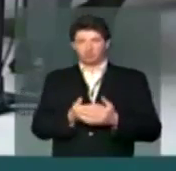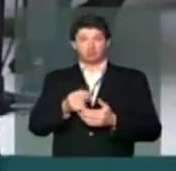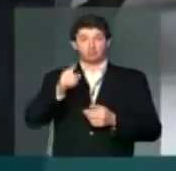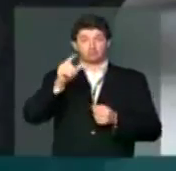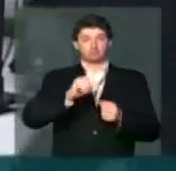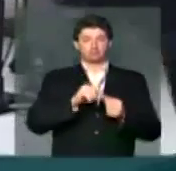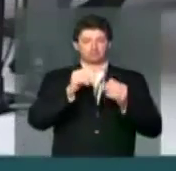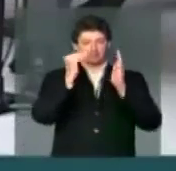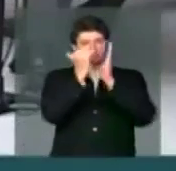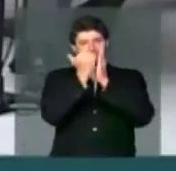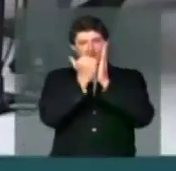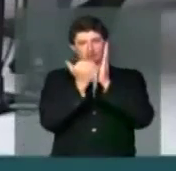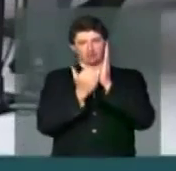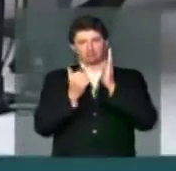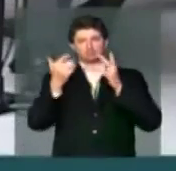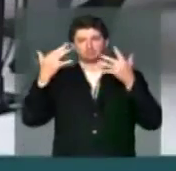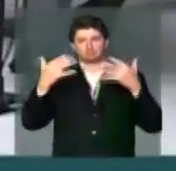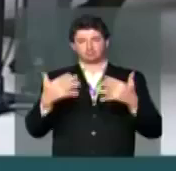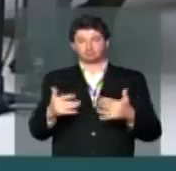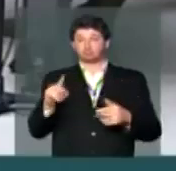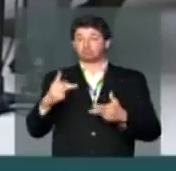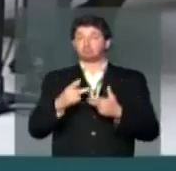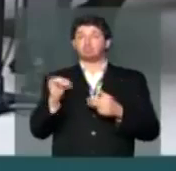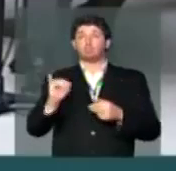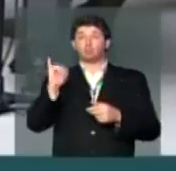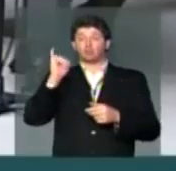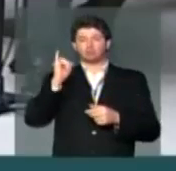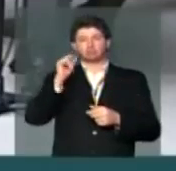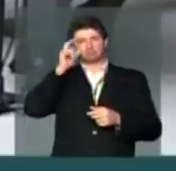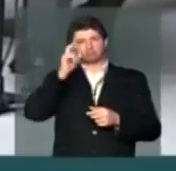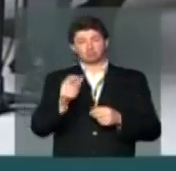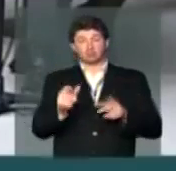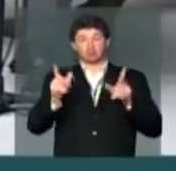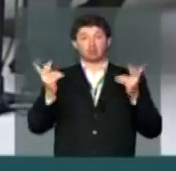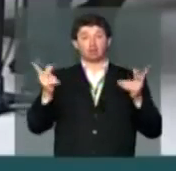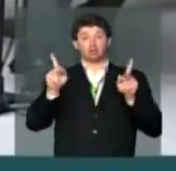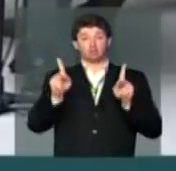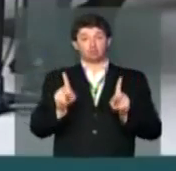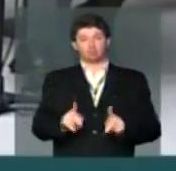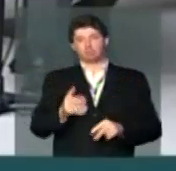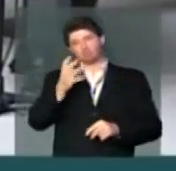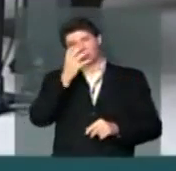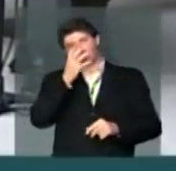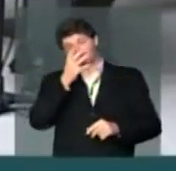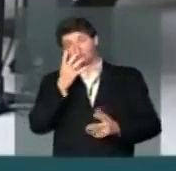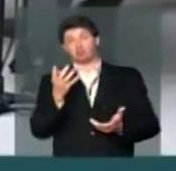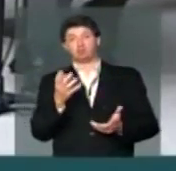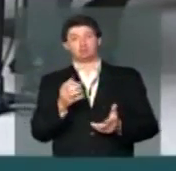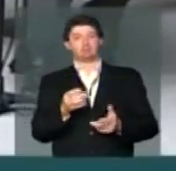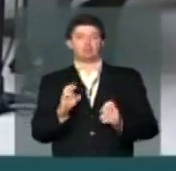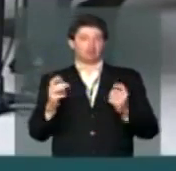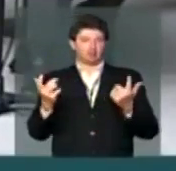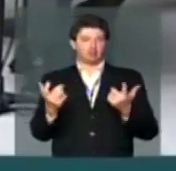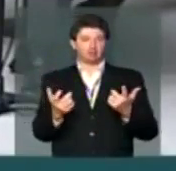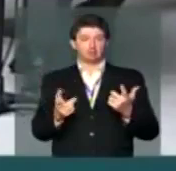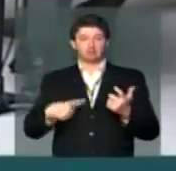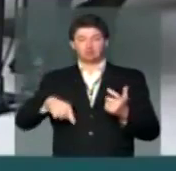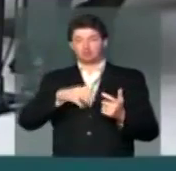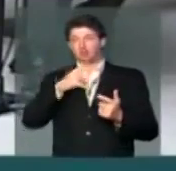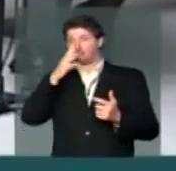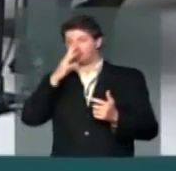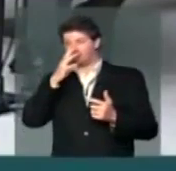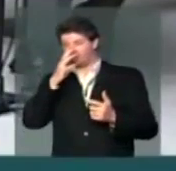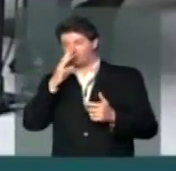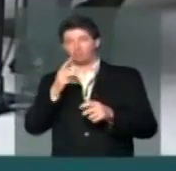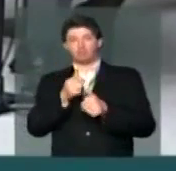fez pontuações interessantíssimas que a população está acompanhando. Tanto é que nós acompanhamos